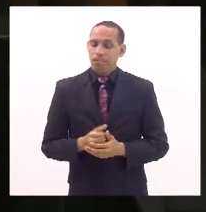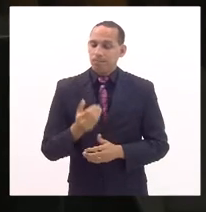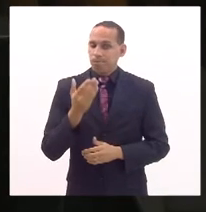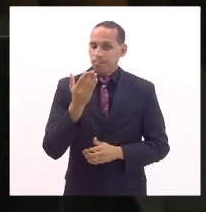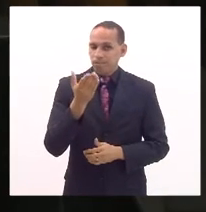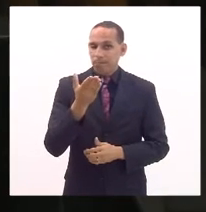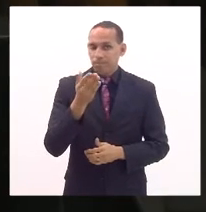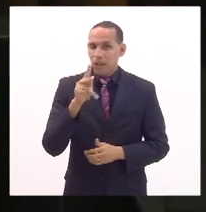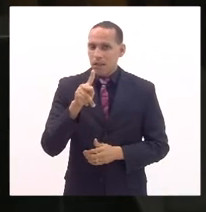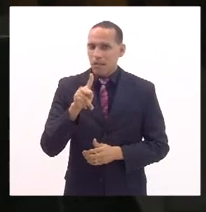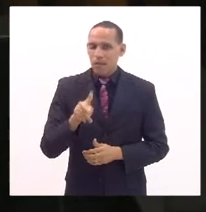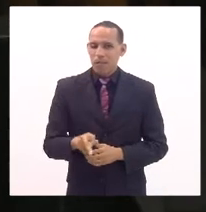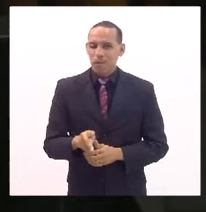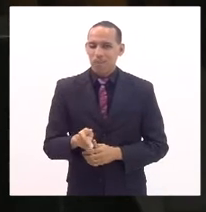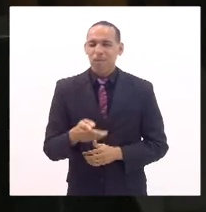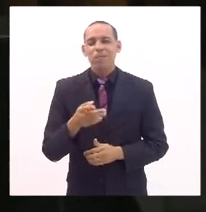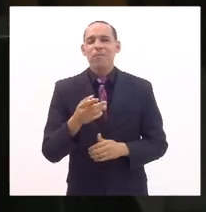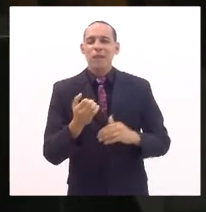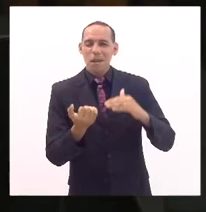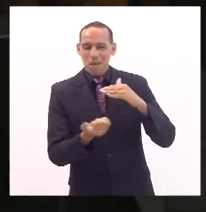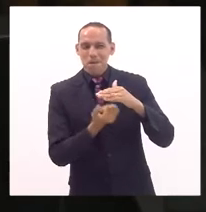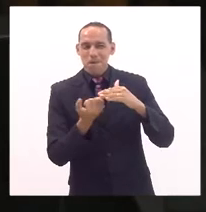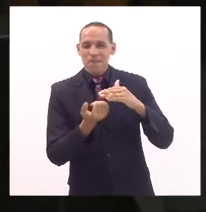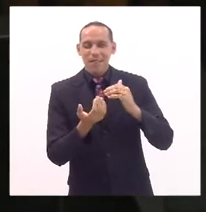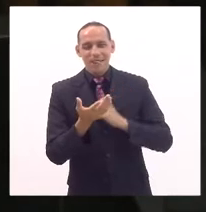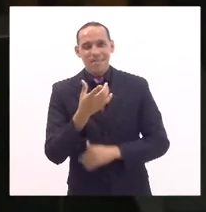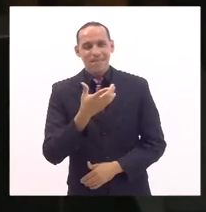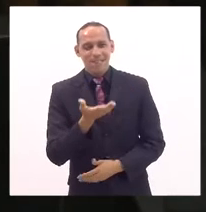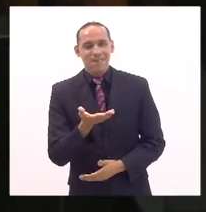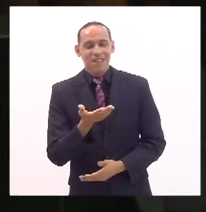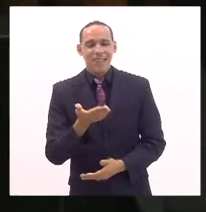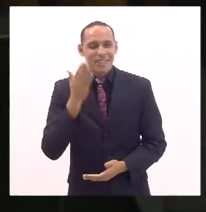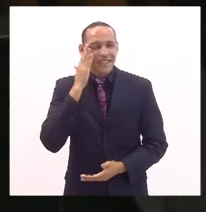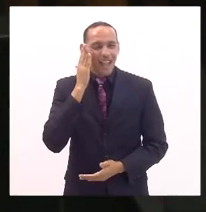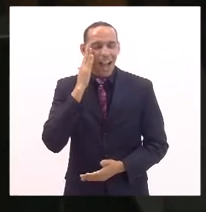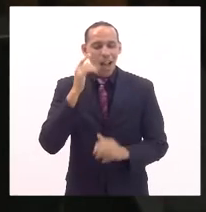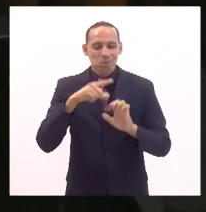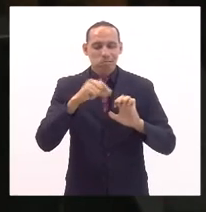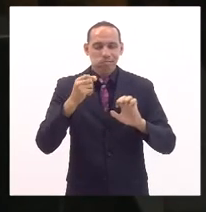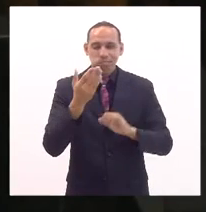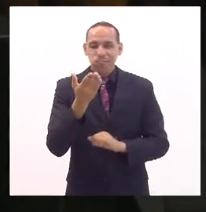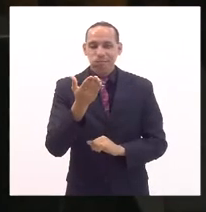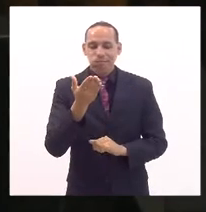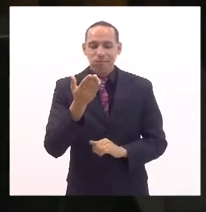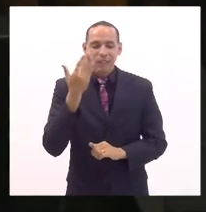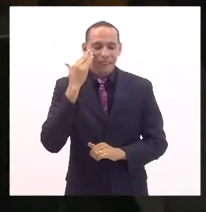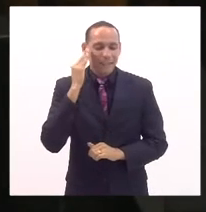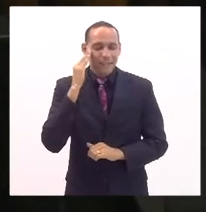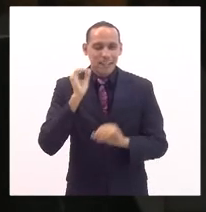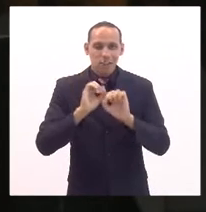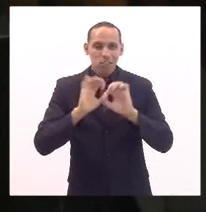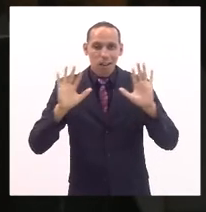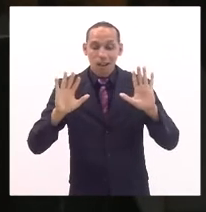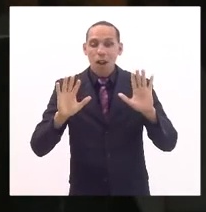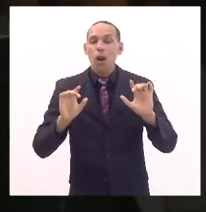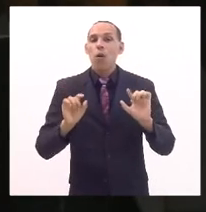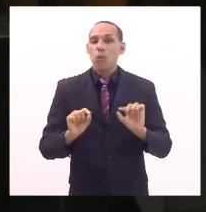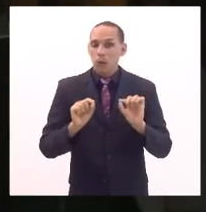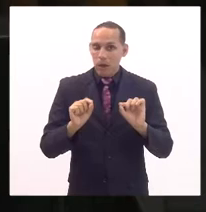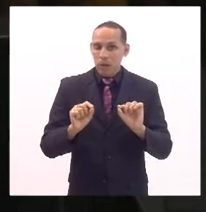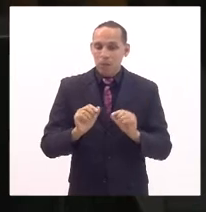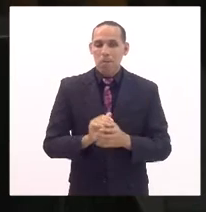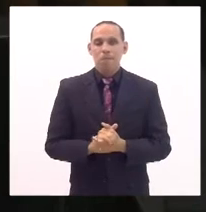lado Empresarial vai entender claramente quando se